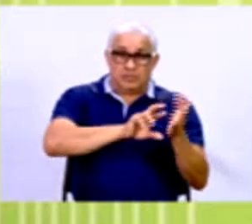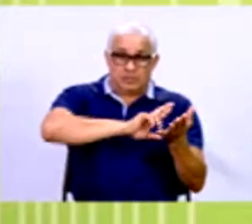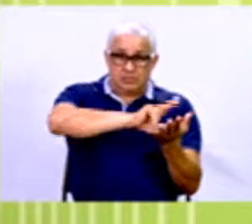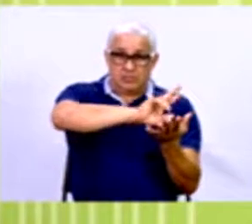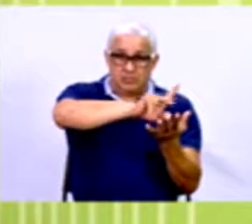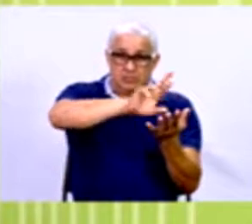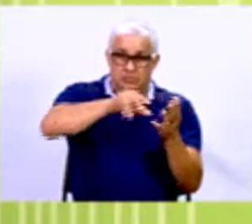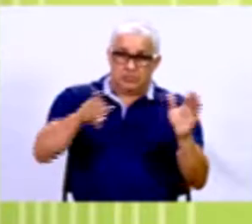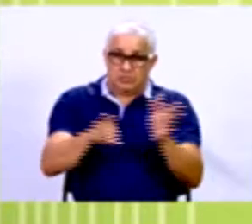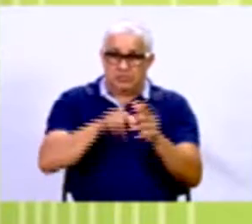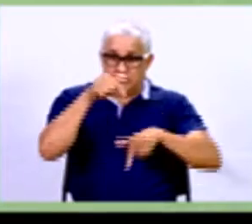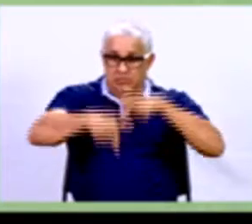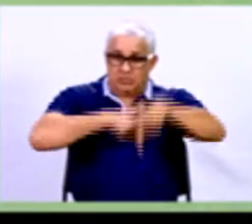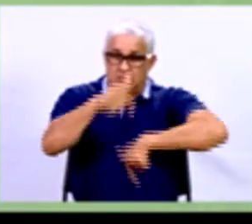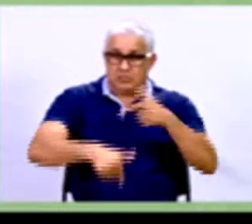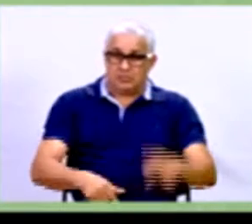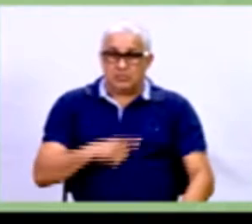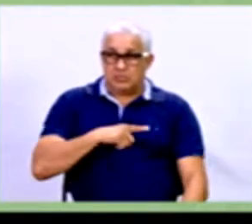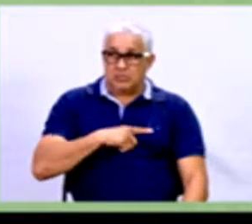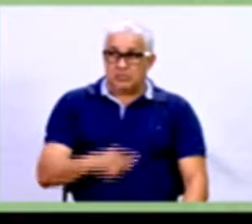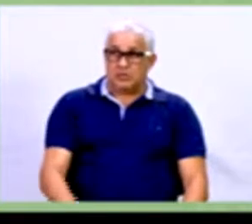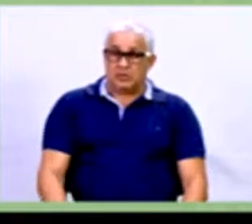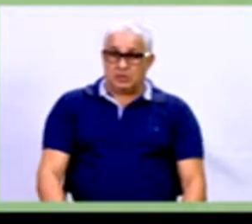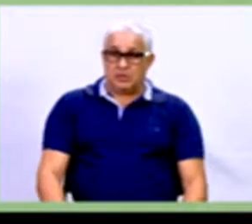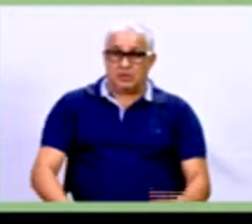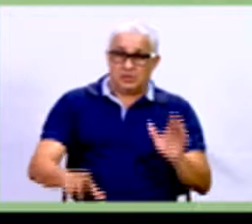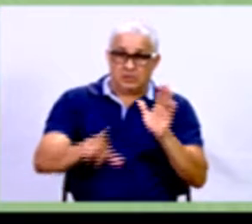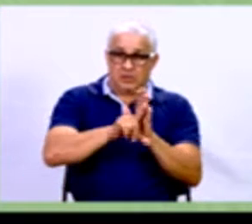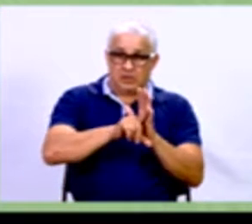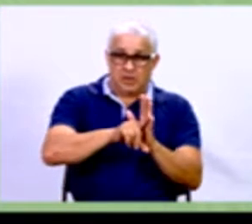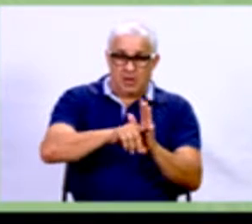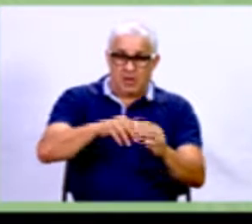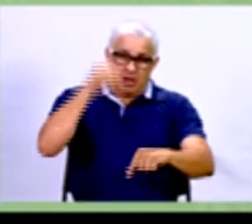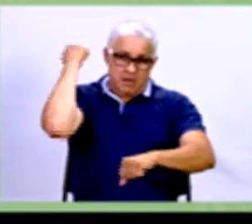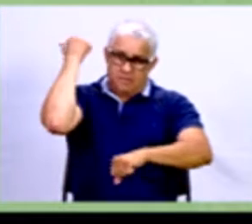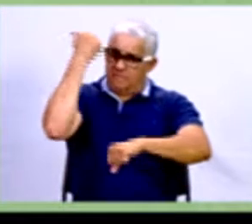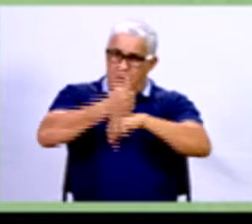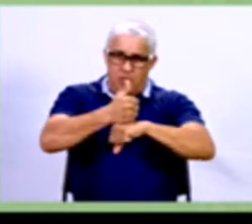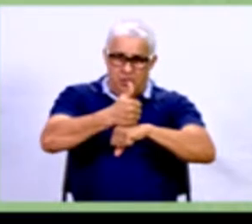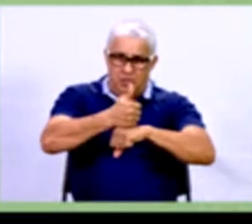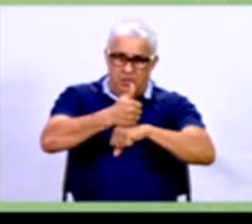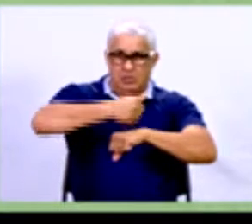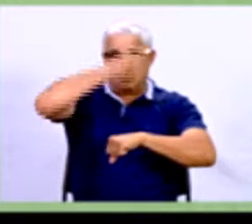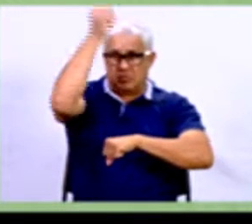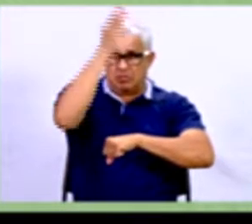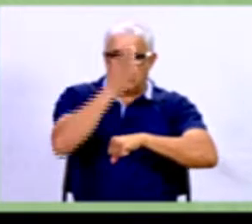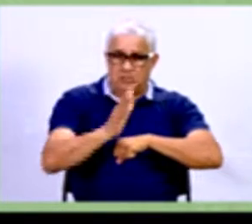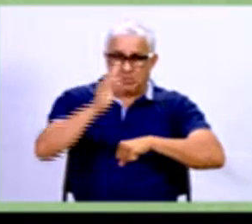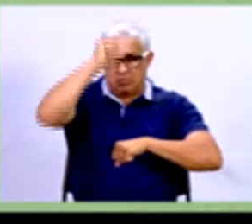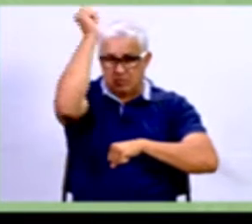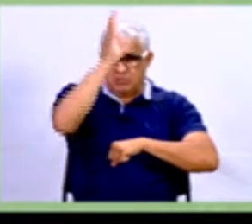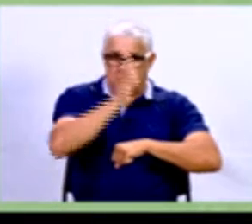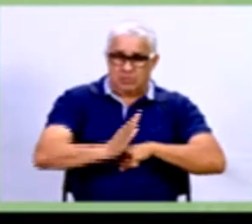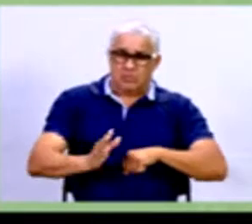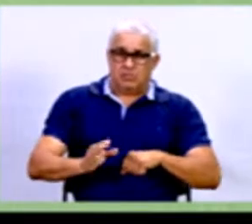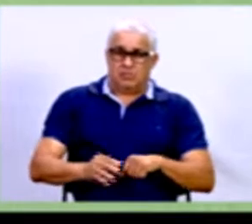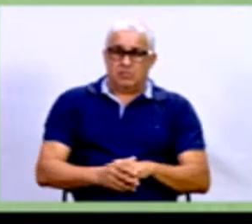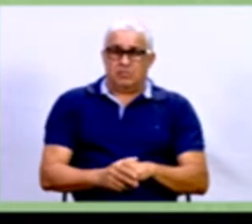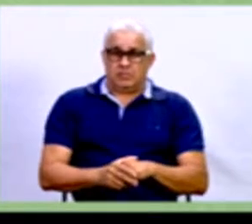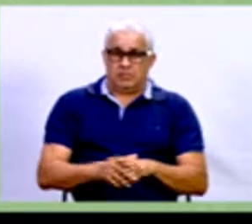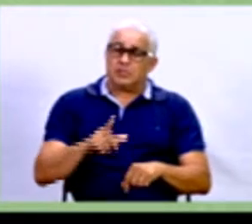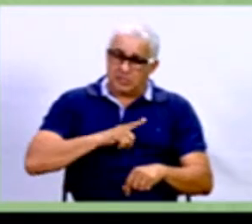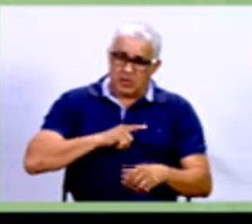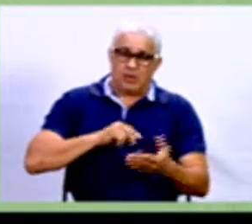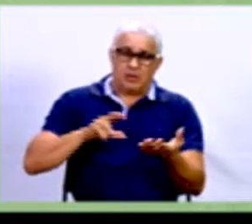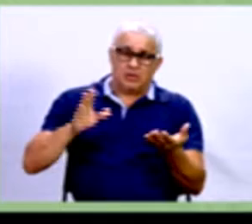Vamos ver aqui no slide que nós temos a lei máxima, não é? Que é a Constituição Federal, a Carta Magna do nosso país. Nela